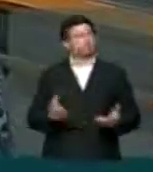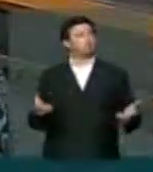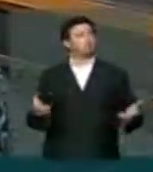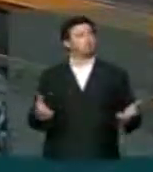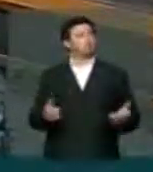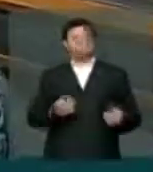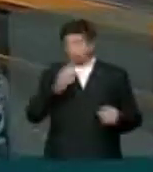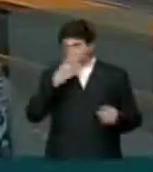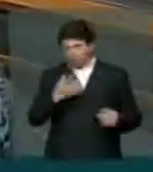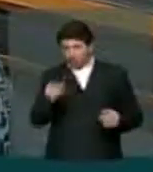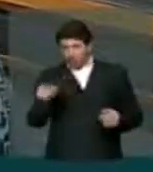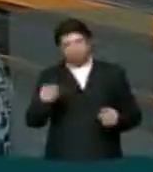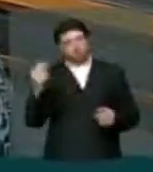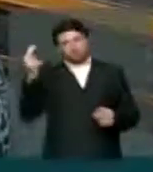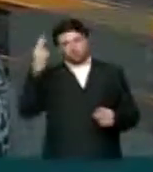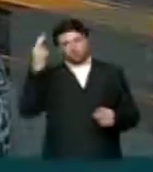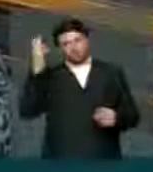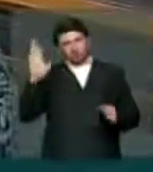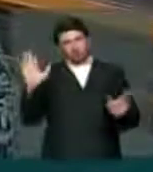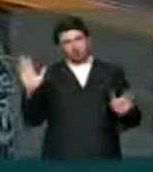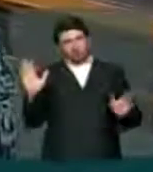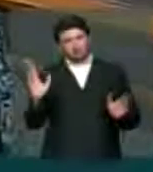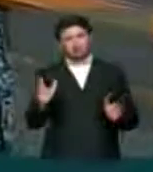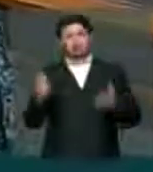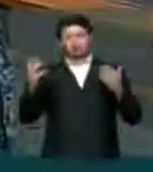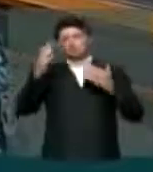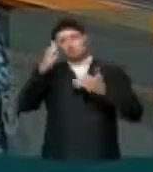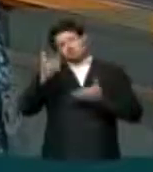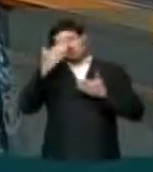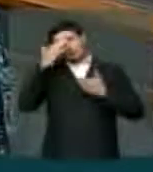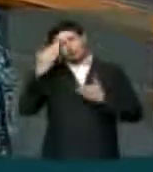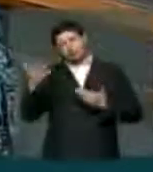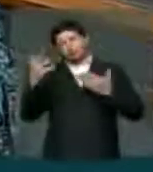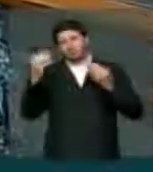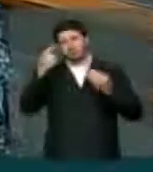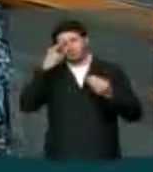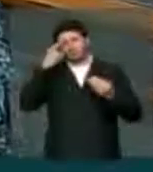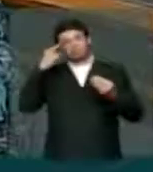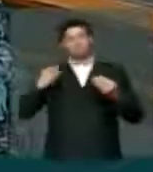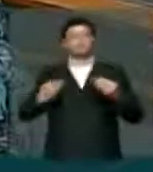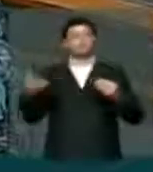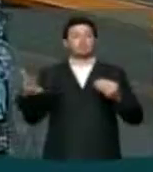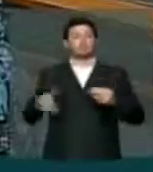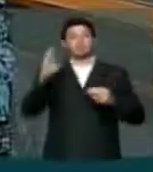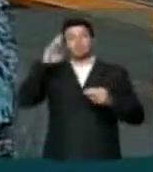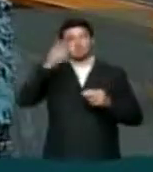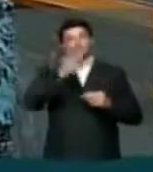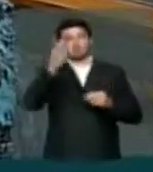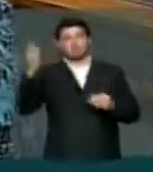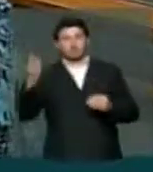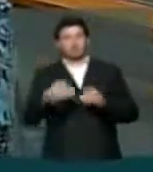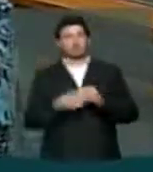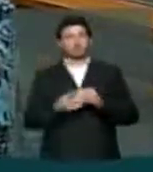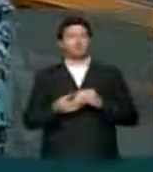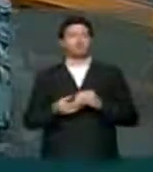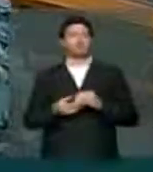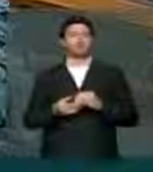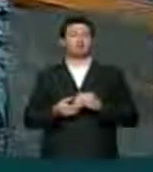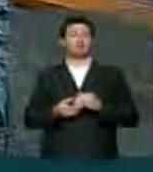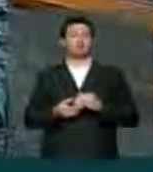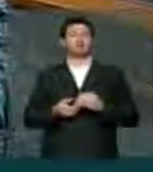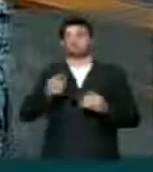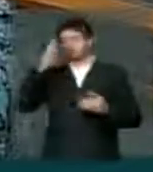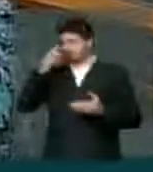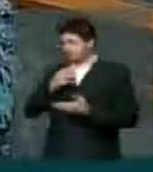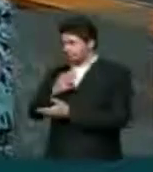que é razoável, não é razoável. Então, senhores, era isso, agradeço imensamente a presença dos senhores, das senhoras, dos